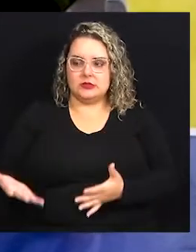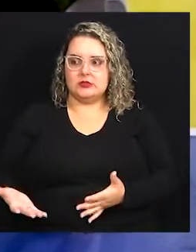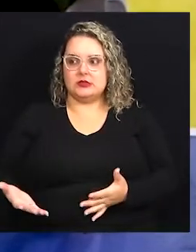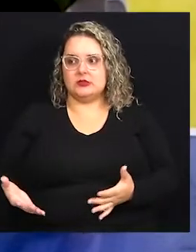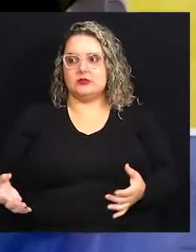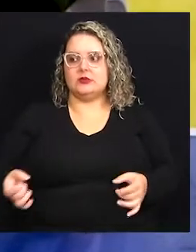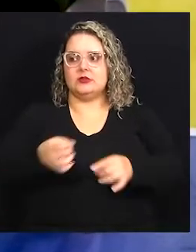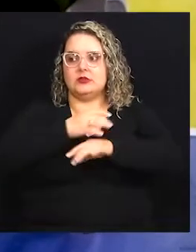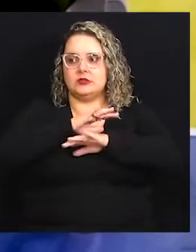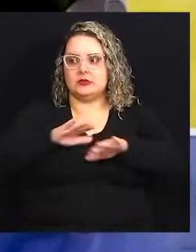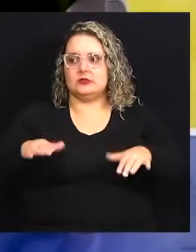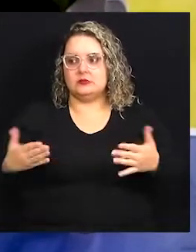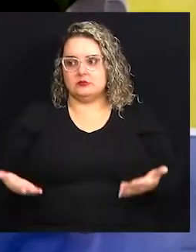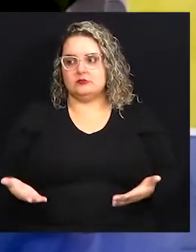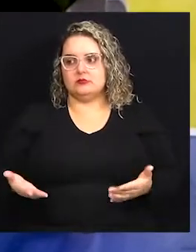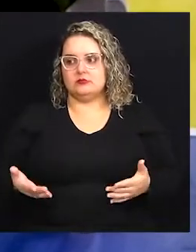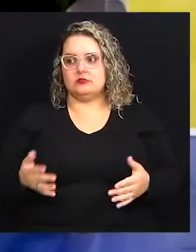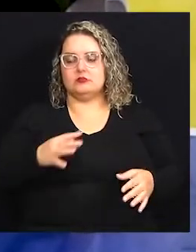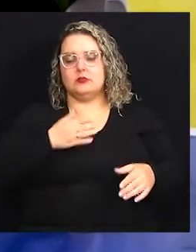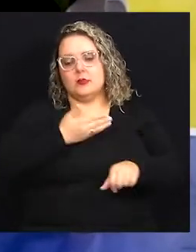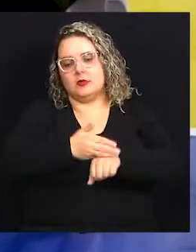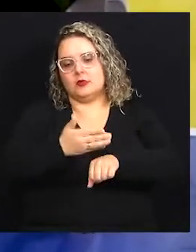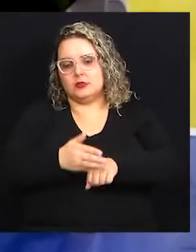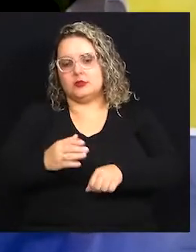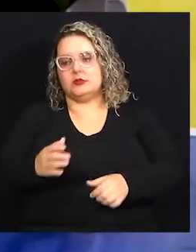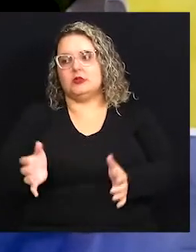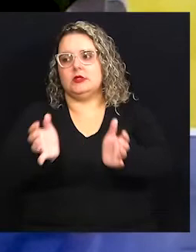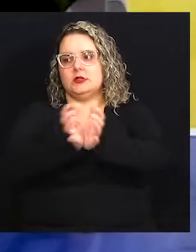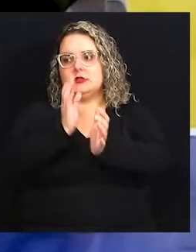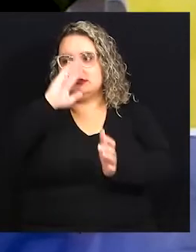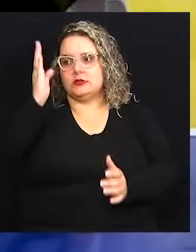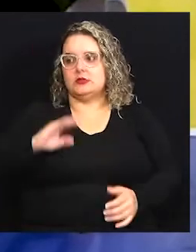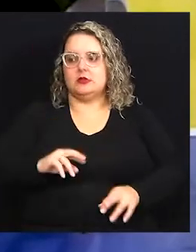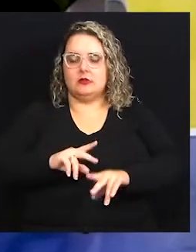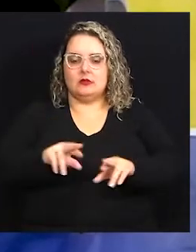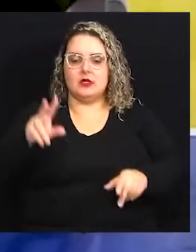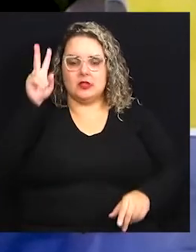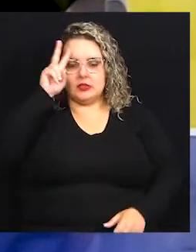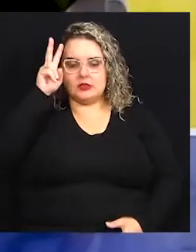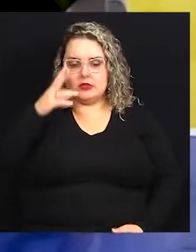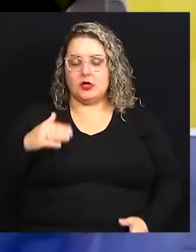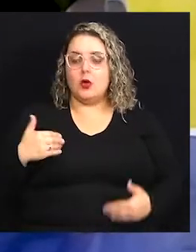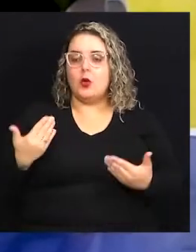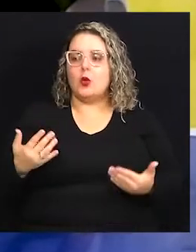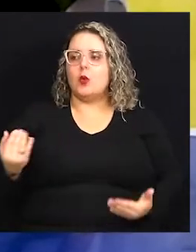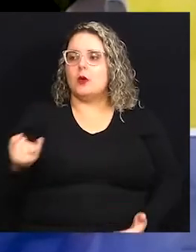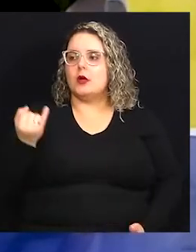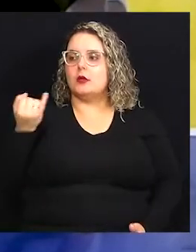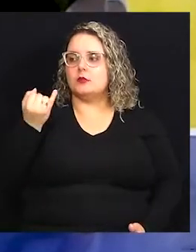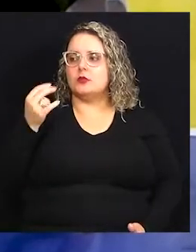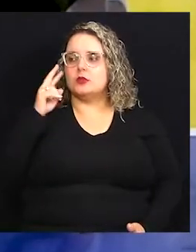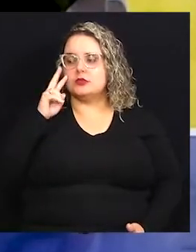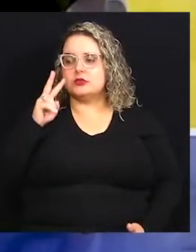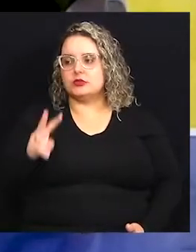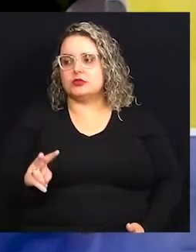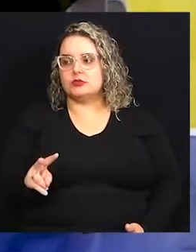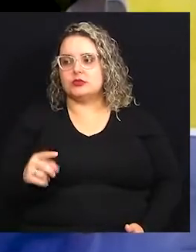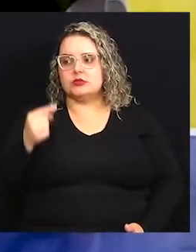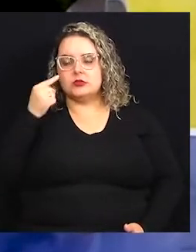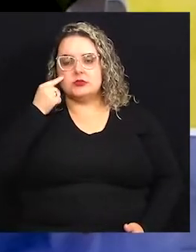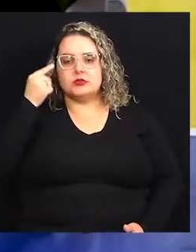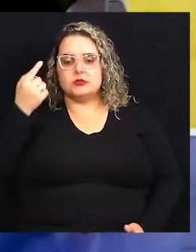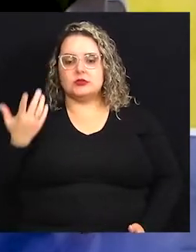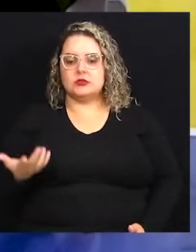projeto fosse terminar. E é um treinador da seleção brasileira, é um cara que tem muita história. Qual que é a importância que você vê